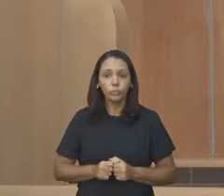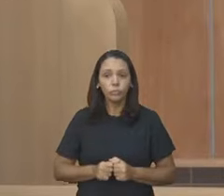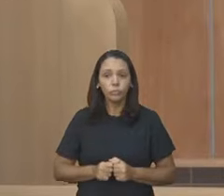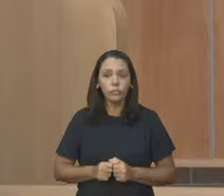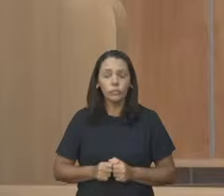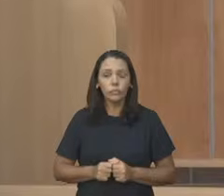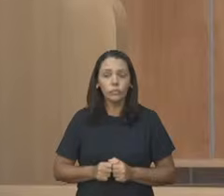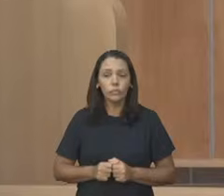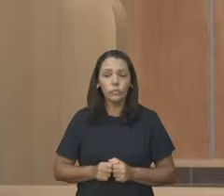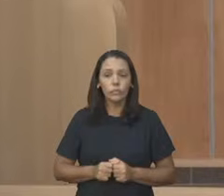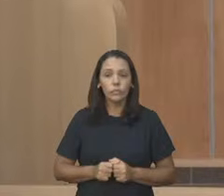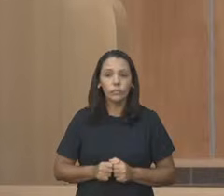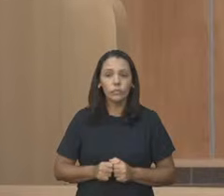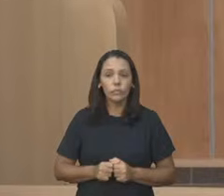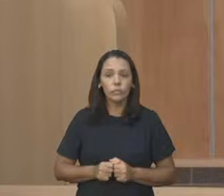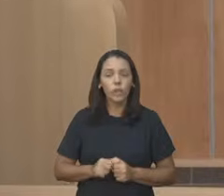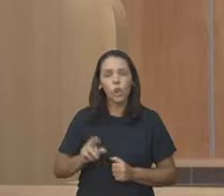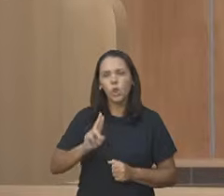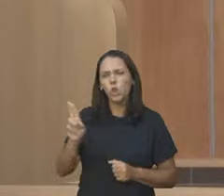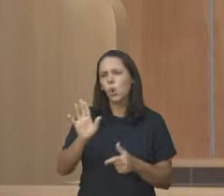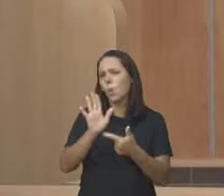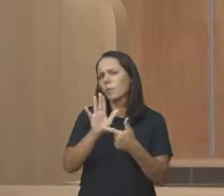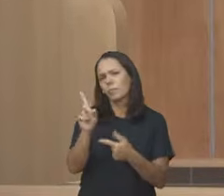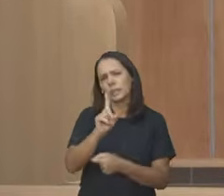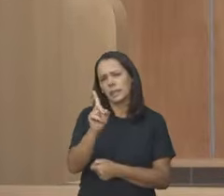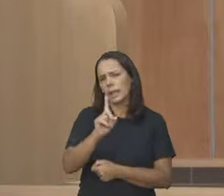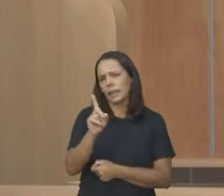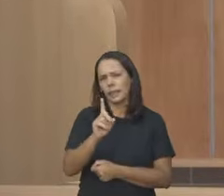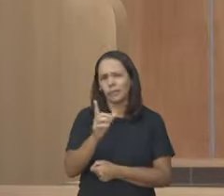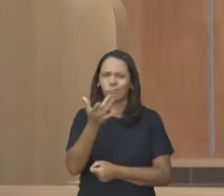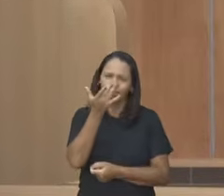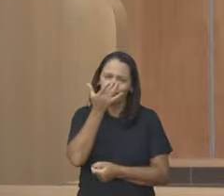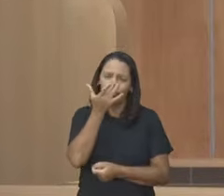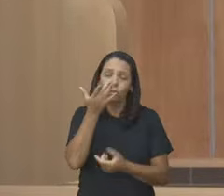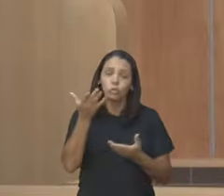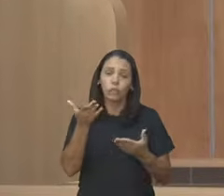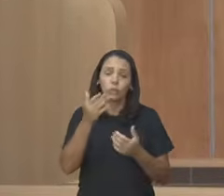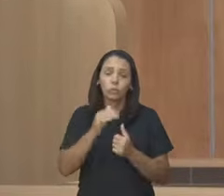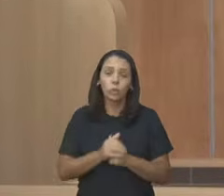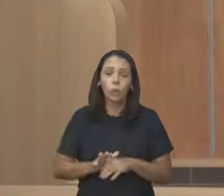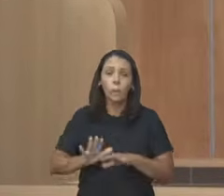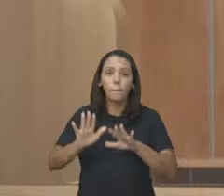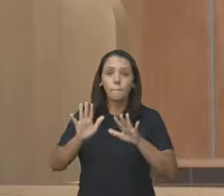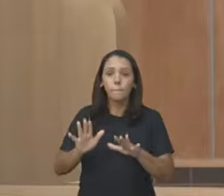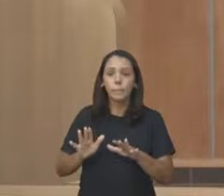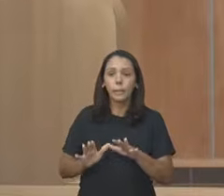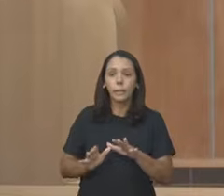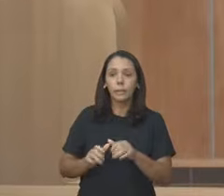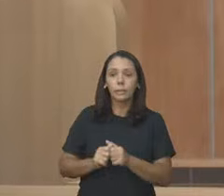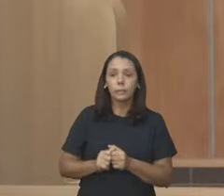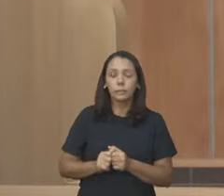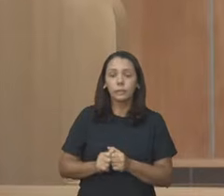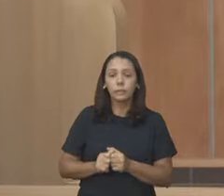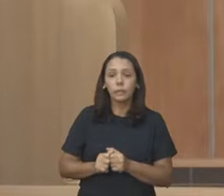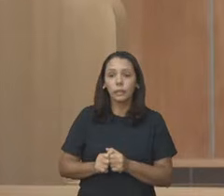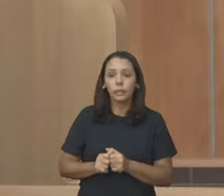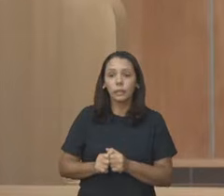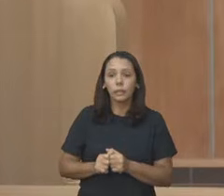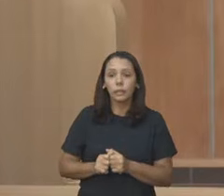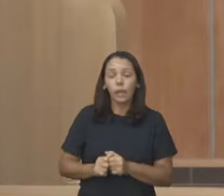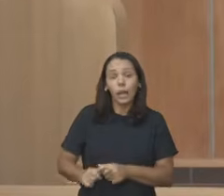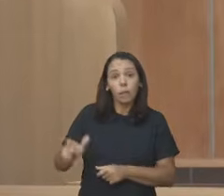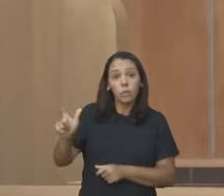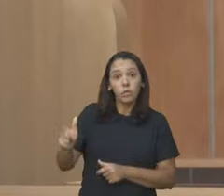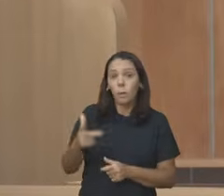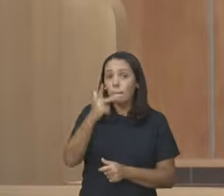pessoa, né? Não vou nem falar o nome, que é até chato, gente, mas eu não vejo diferença nenhuma dessas pessoas que estão em situação de rua, por nós que